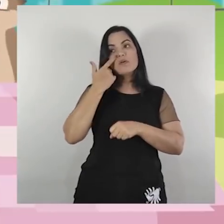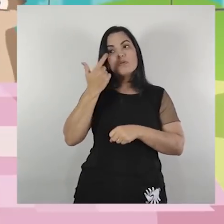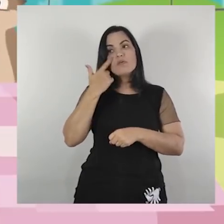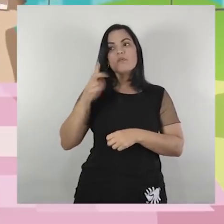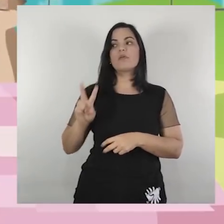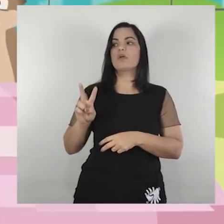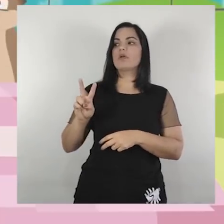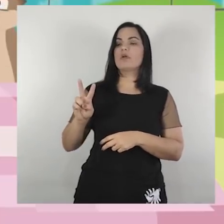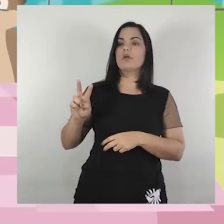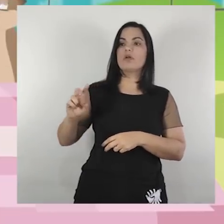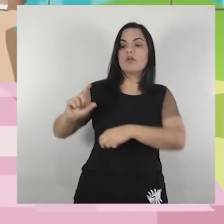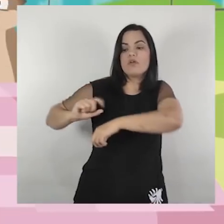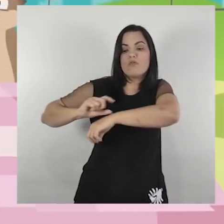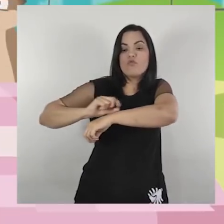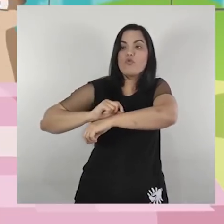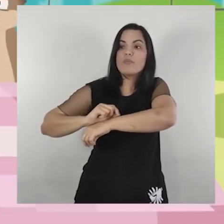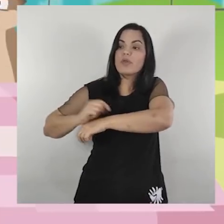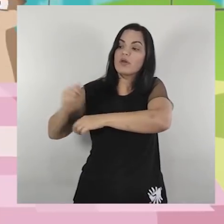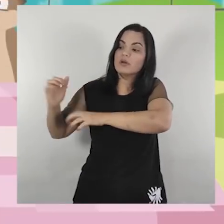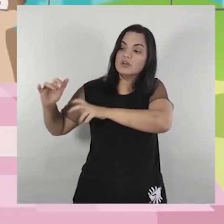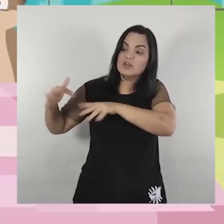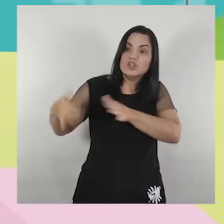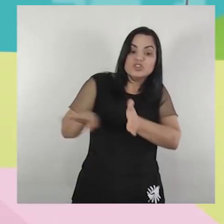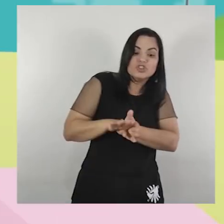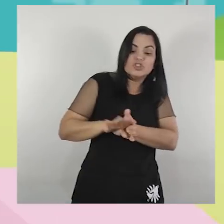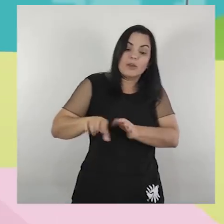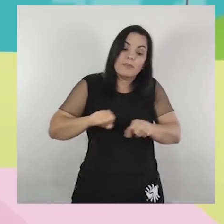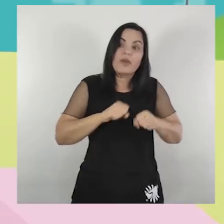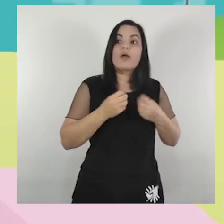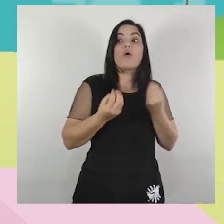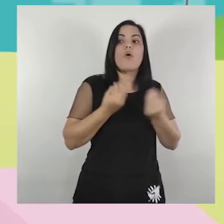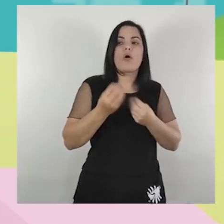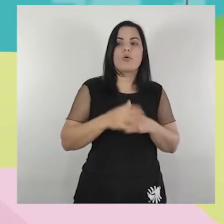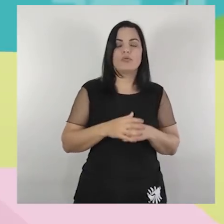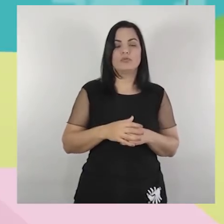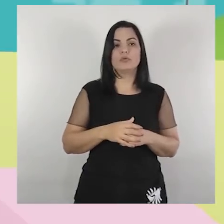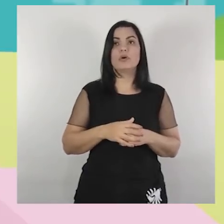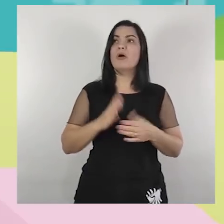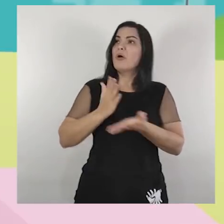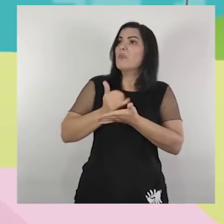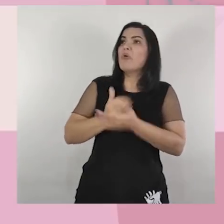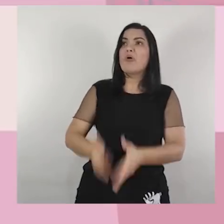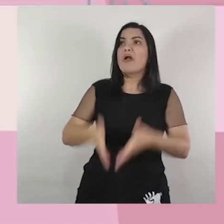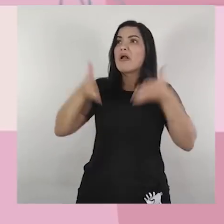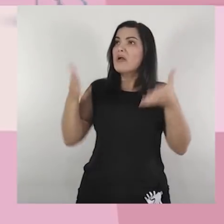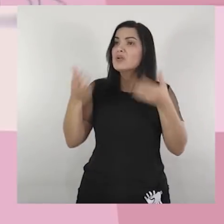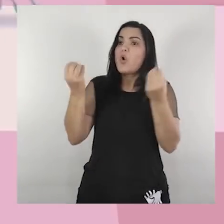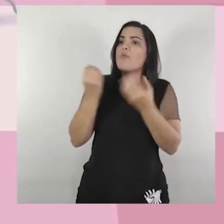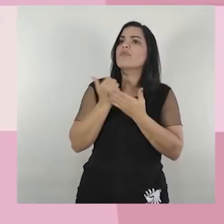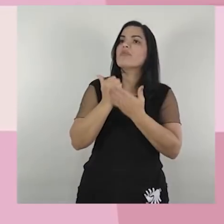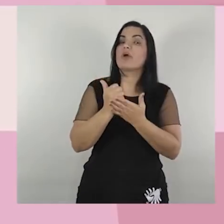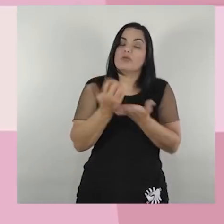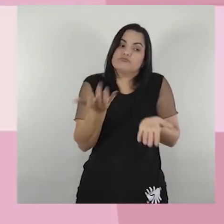é muito grande para a formiguinha conseguir carregar. É o que vamos ver.